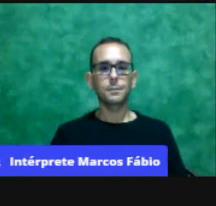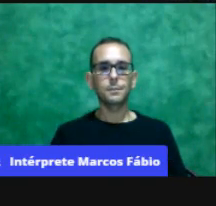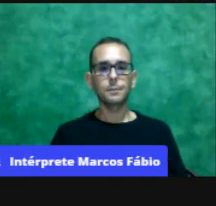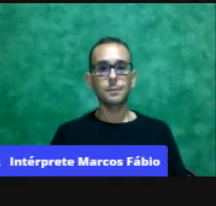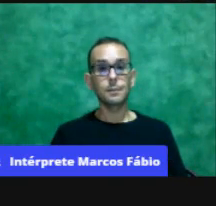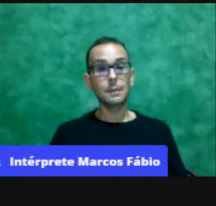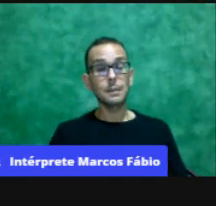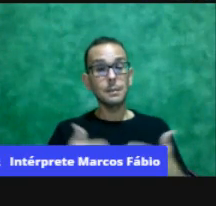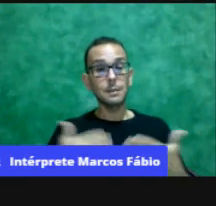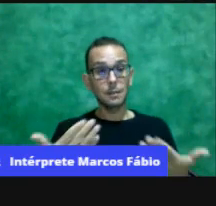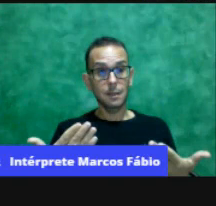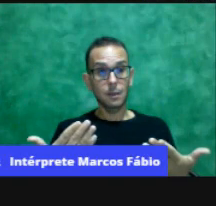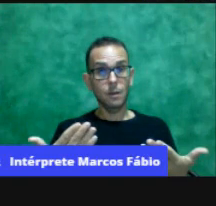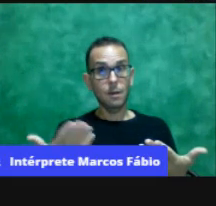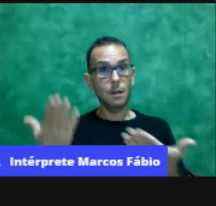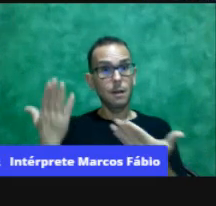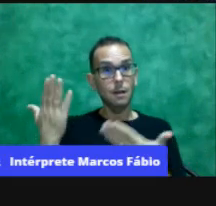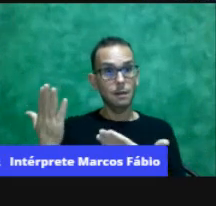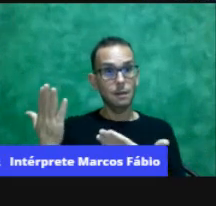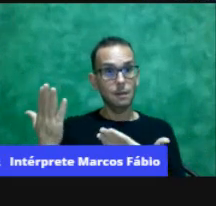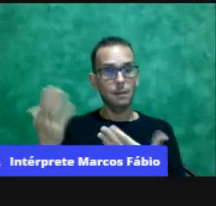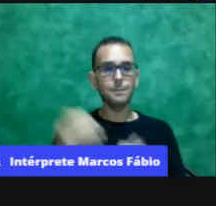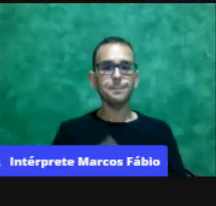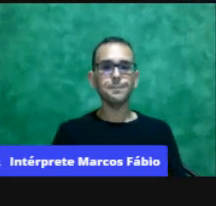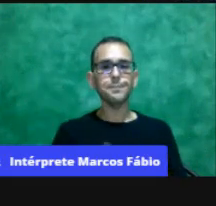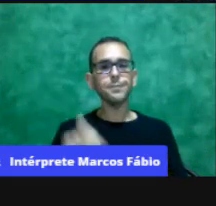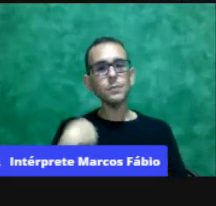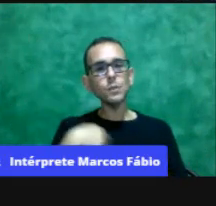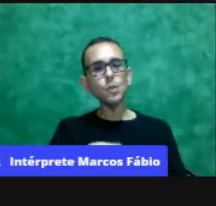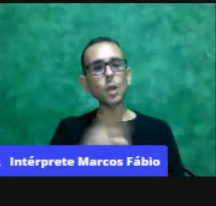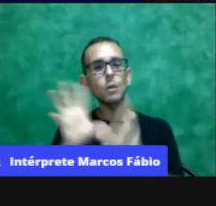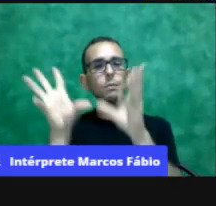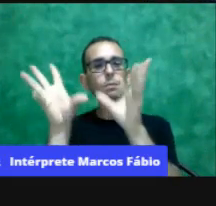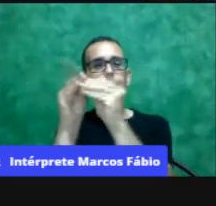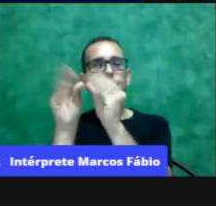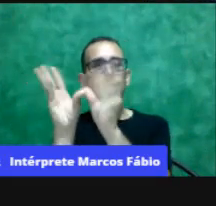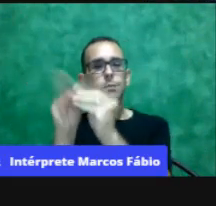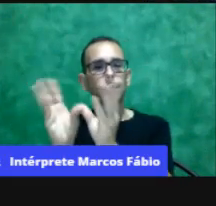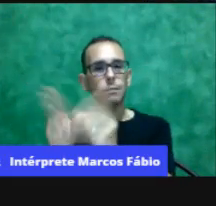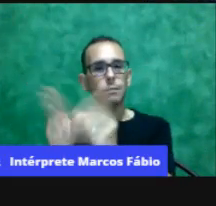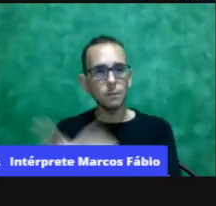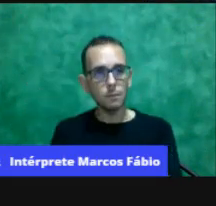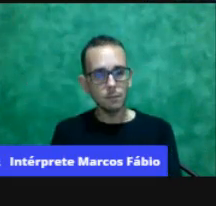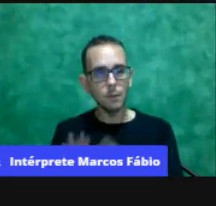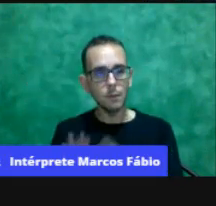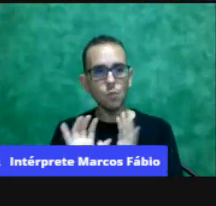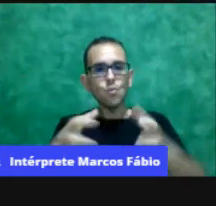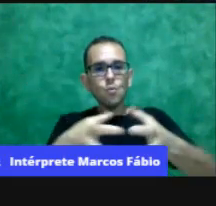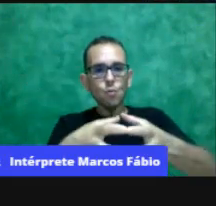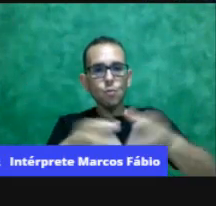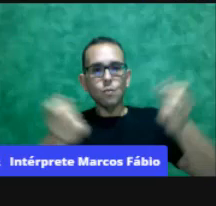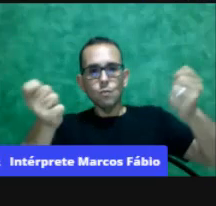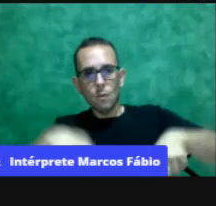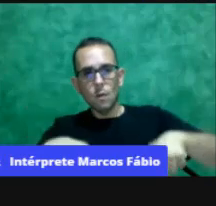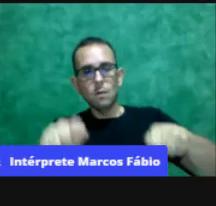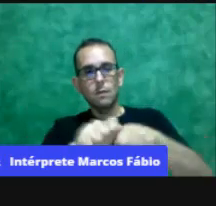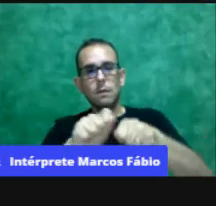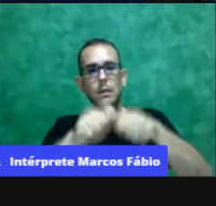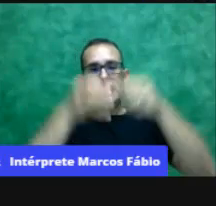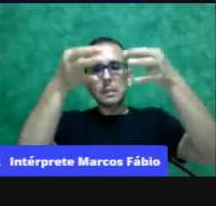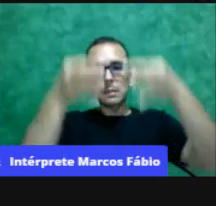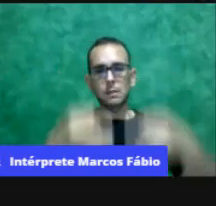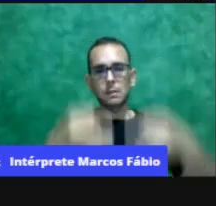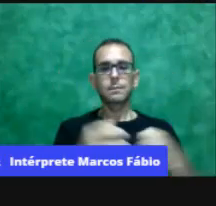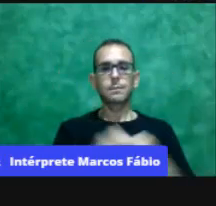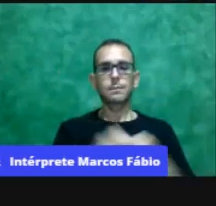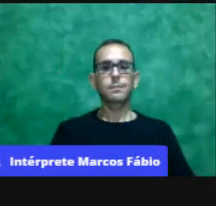Aí, o que nós fizemos? Nós compilamos, e a equipe em si, todo mundo, como a gente atende a rede,